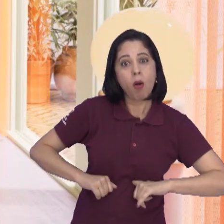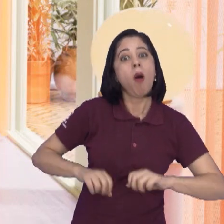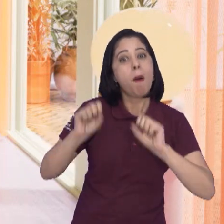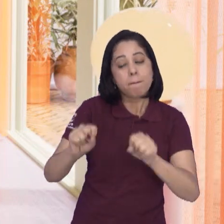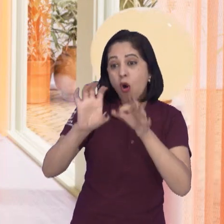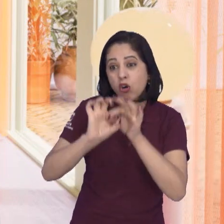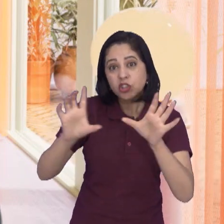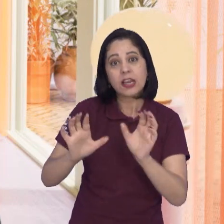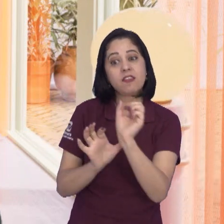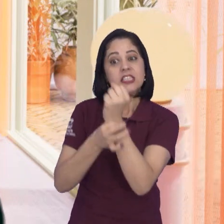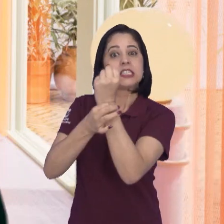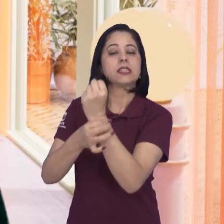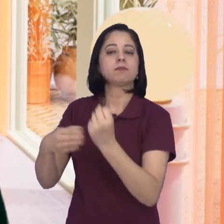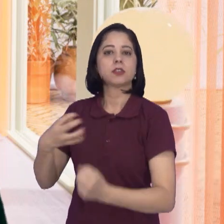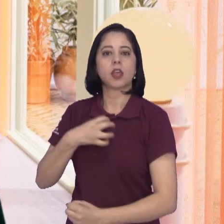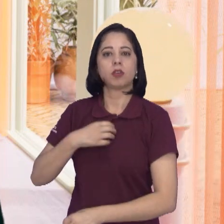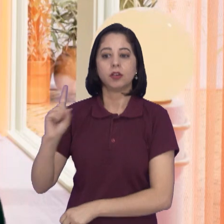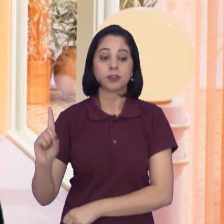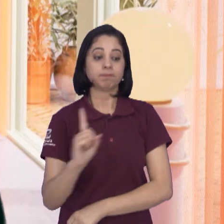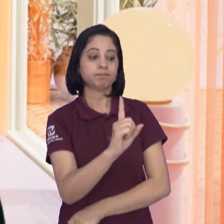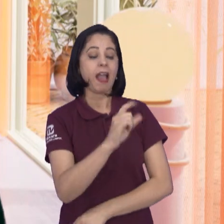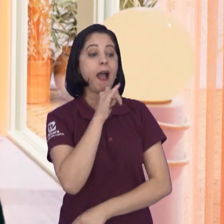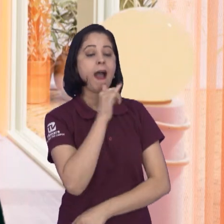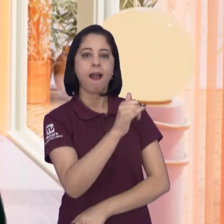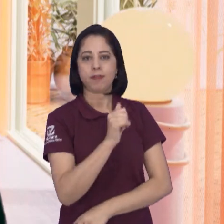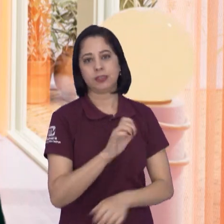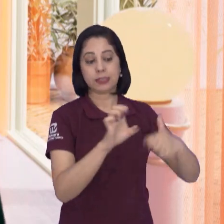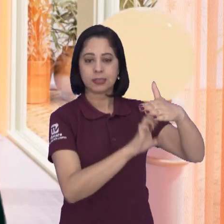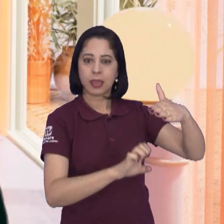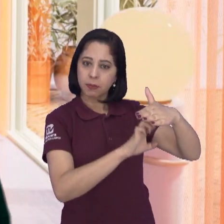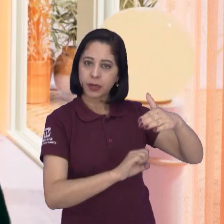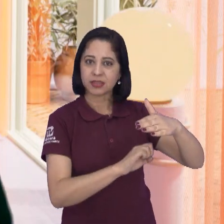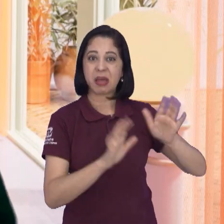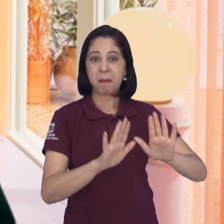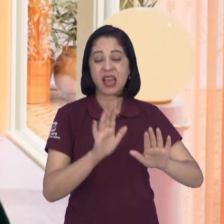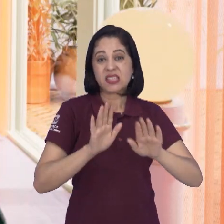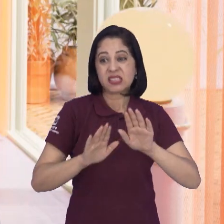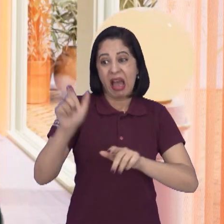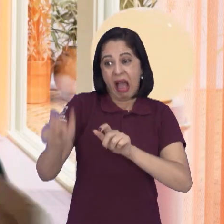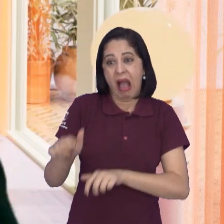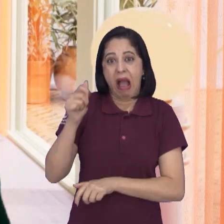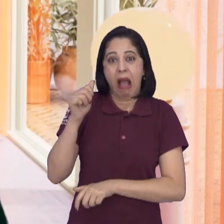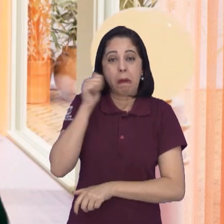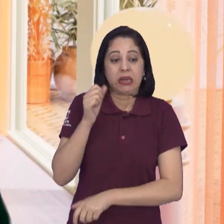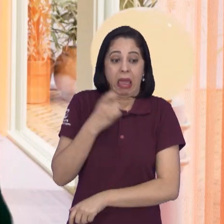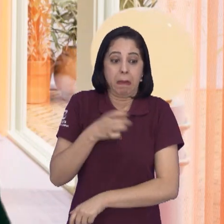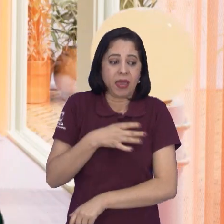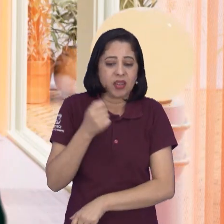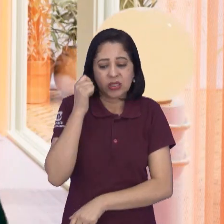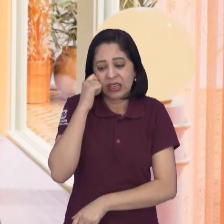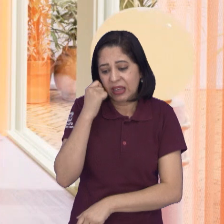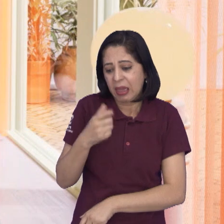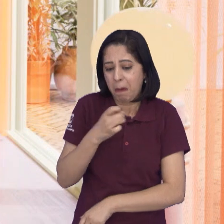confortável, segura, né, de ir comunicar. Muito bem, como a advogada mencionou, elas têm medo, né, porque precisa do trabalho,